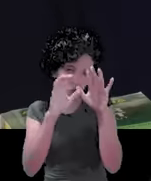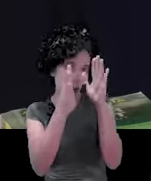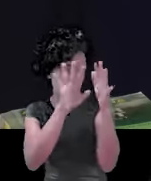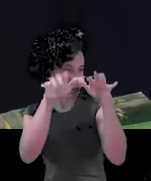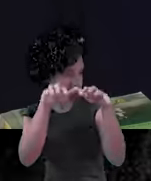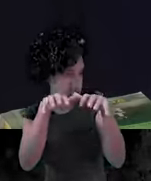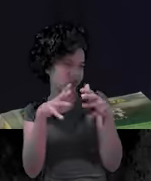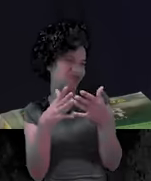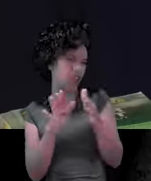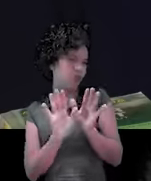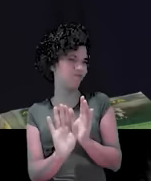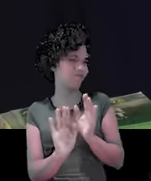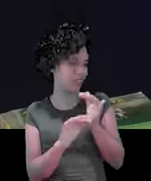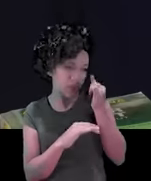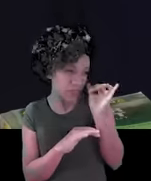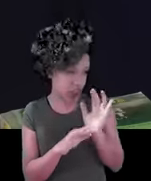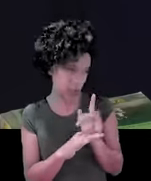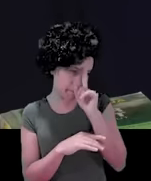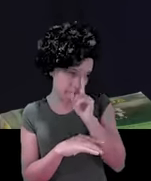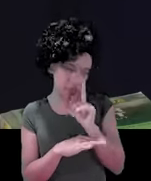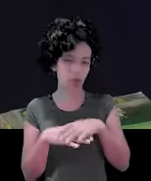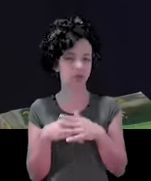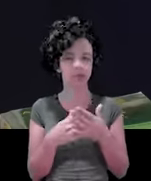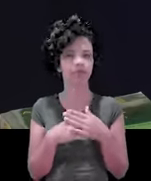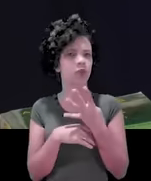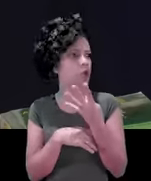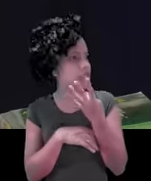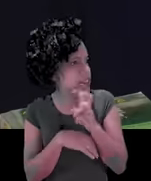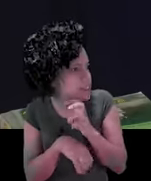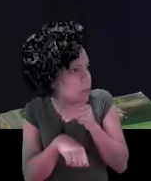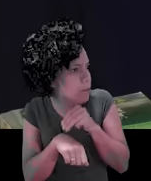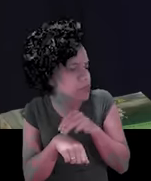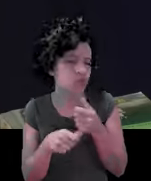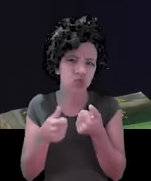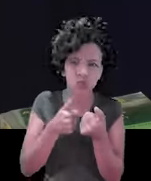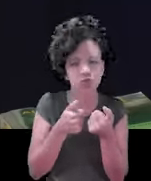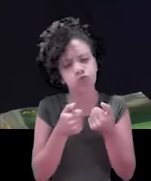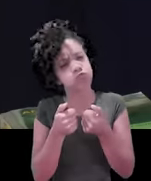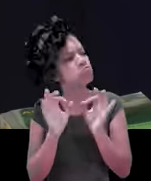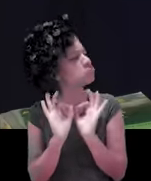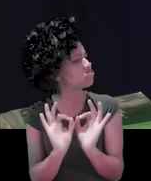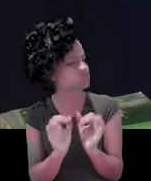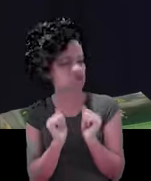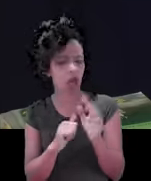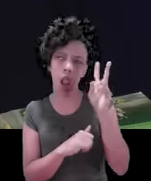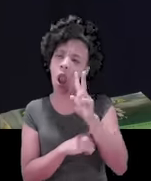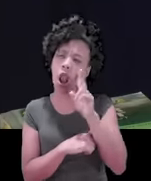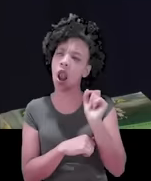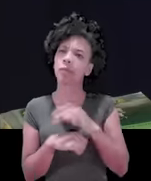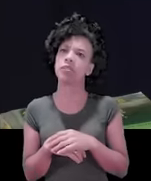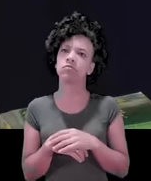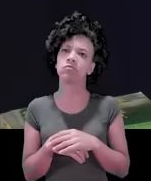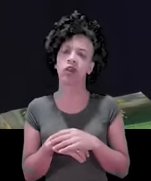nuvens né quando está muito chuvoso me pediu um pouco e fazer isso E aí passou 45 minutos tudo funcionando bacana cara eu